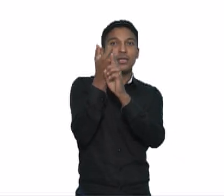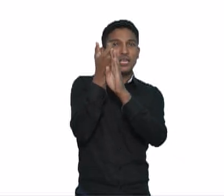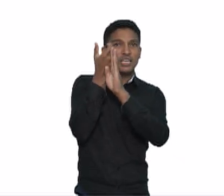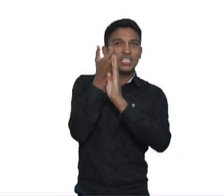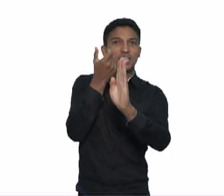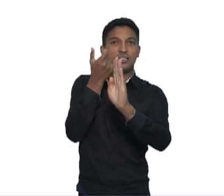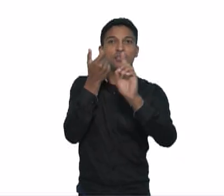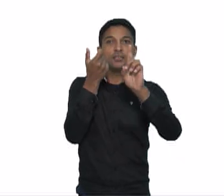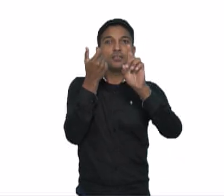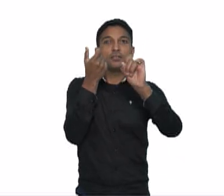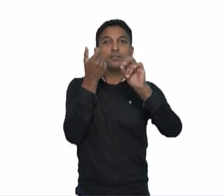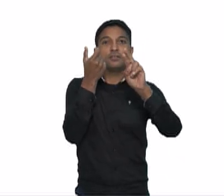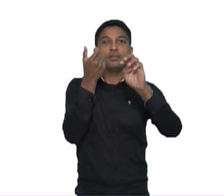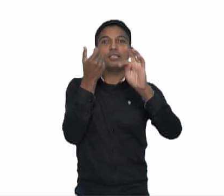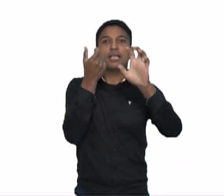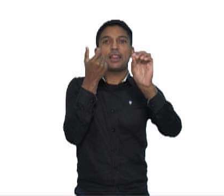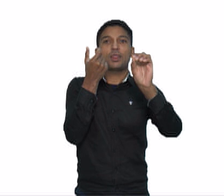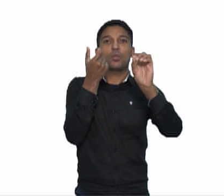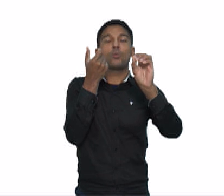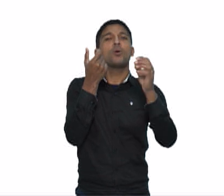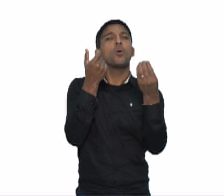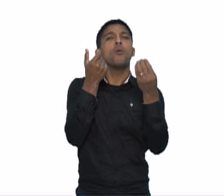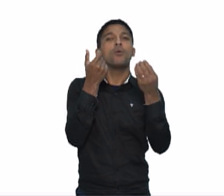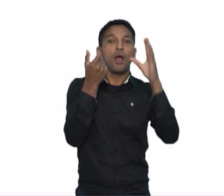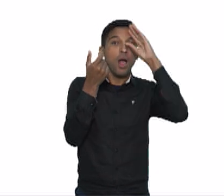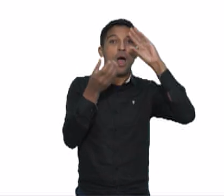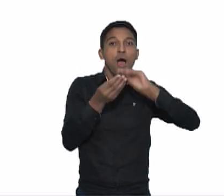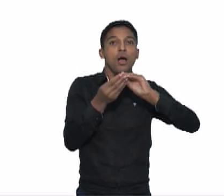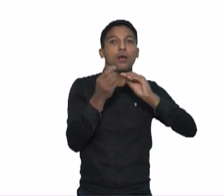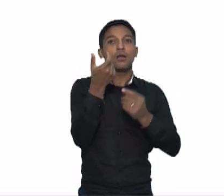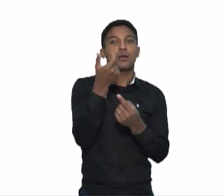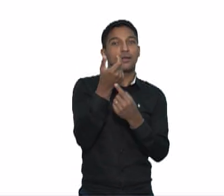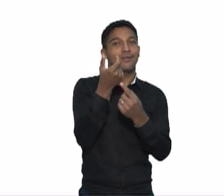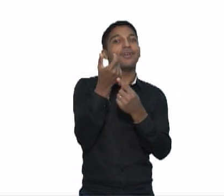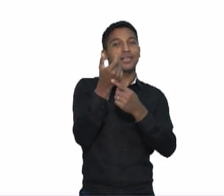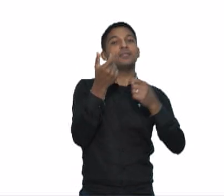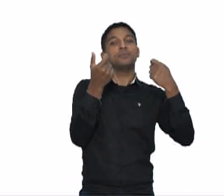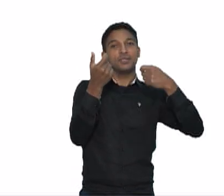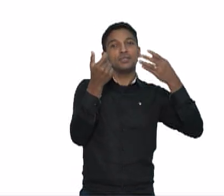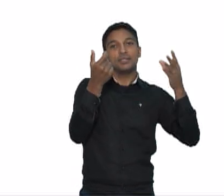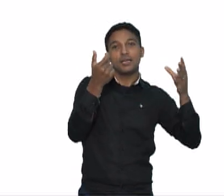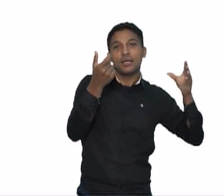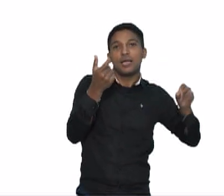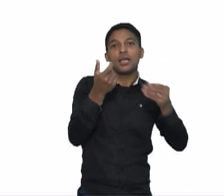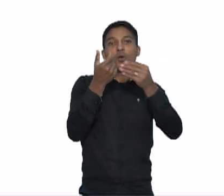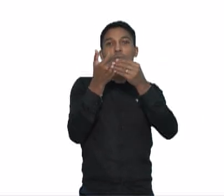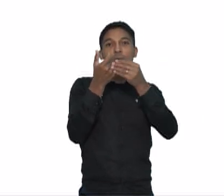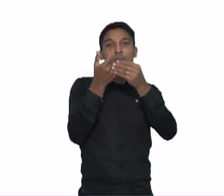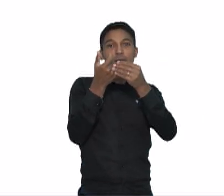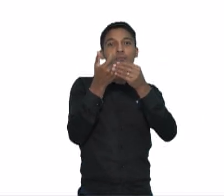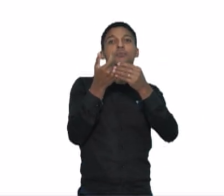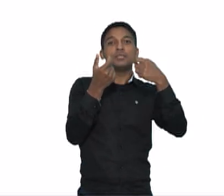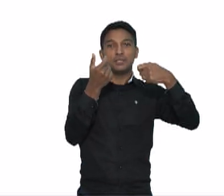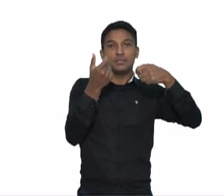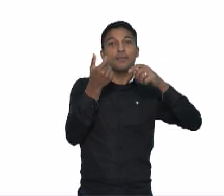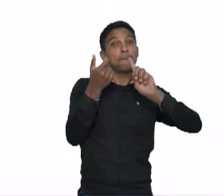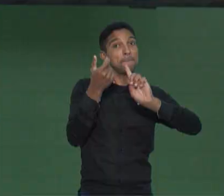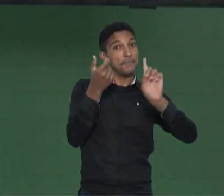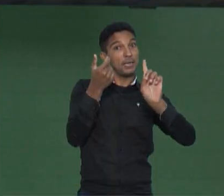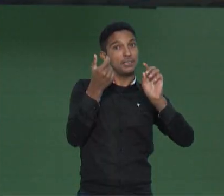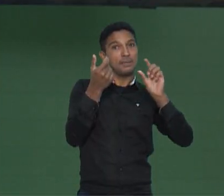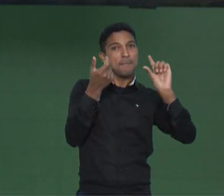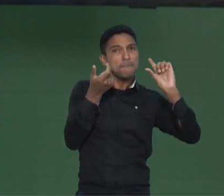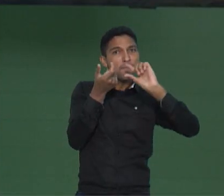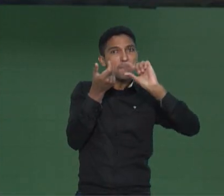O verbo viver é intransitivo, ele não exigiu complemento. Descobrir é verbo transitivo